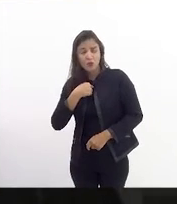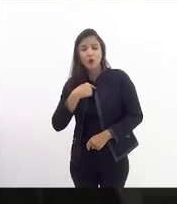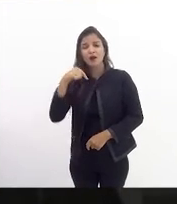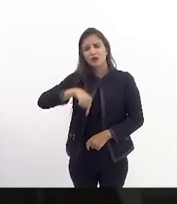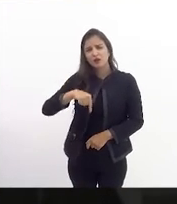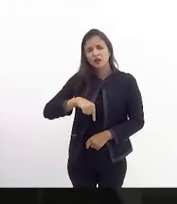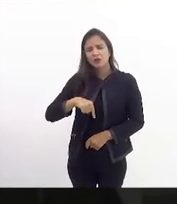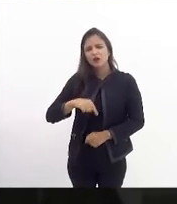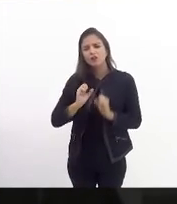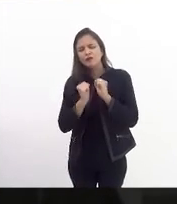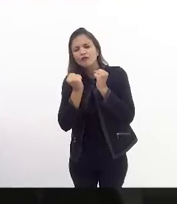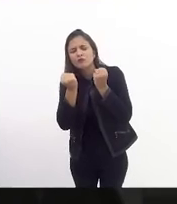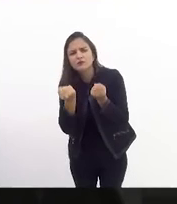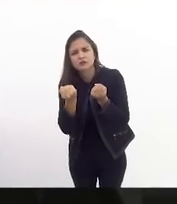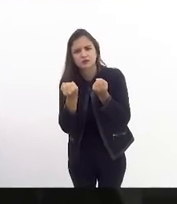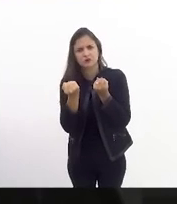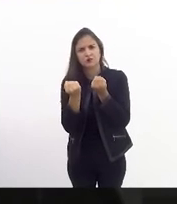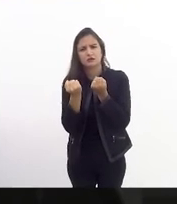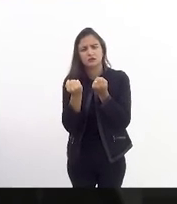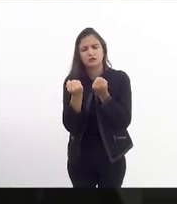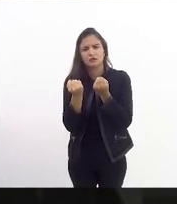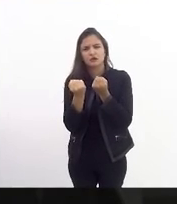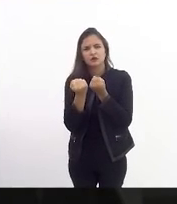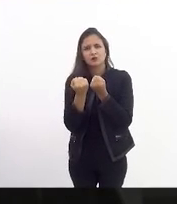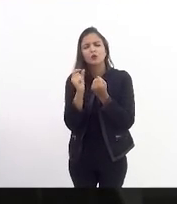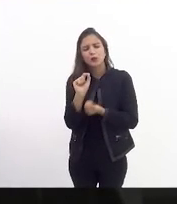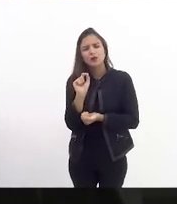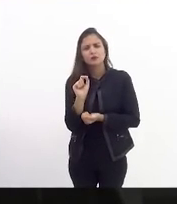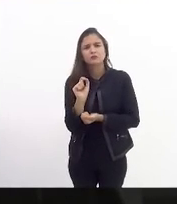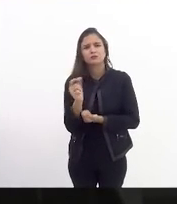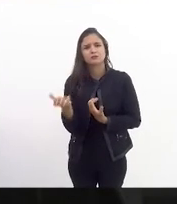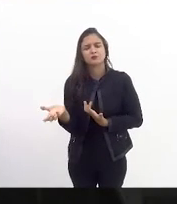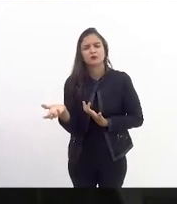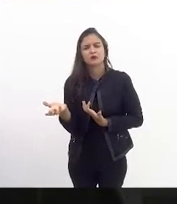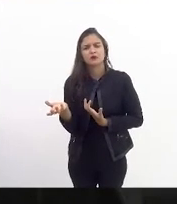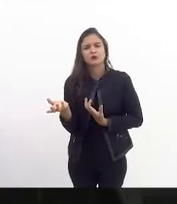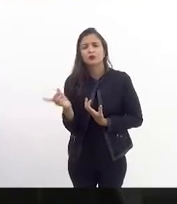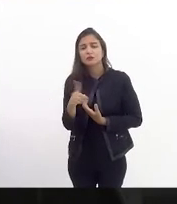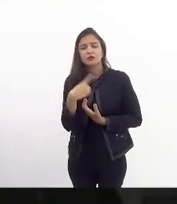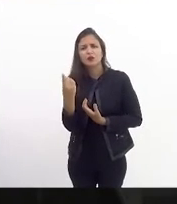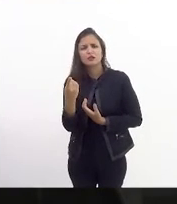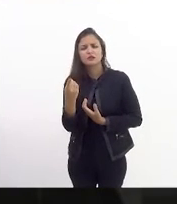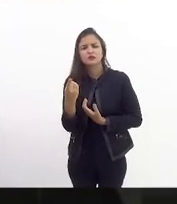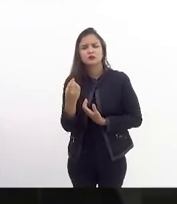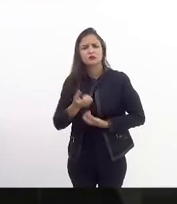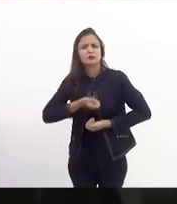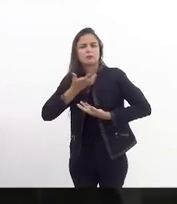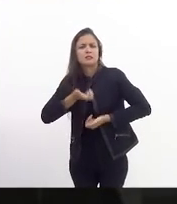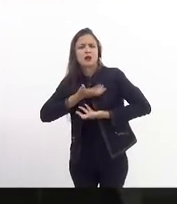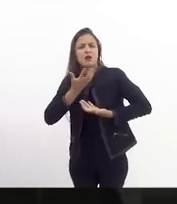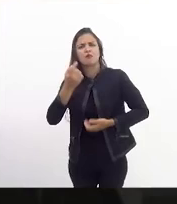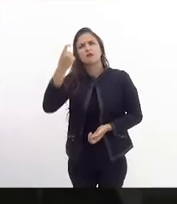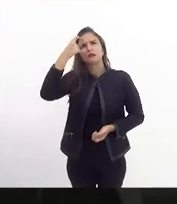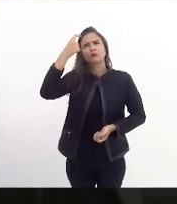defendendo que a liberdade de expressão, de